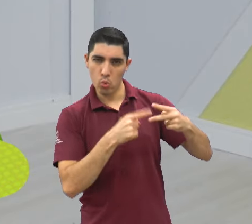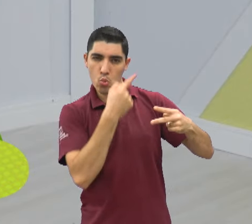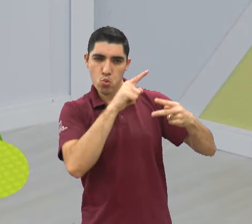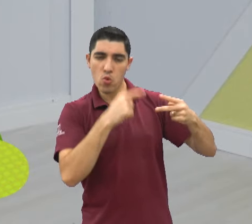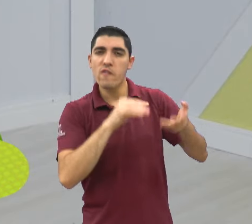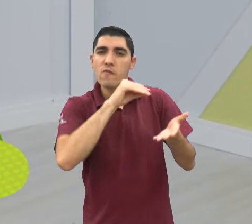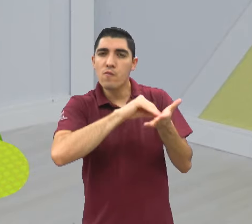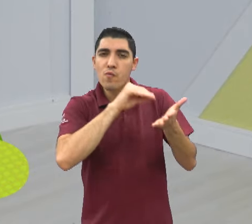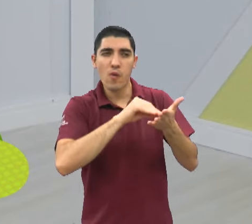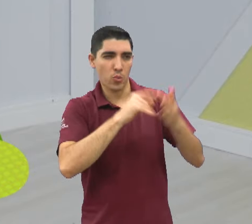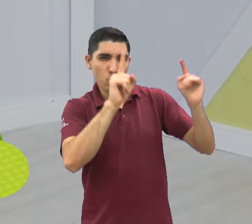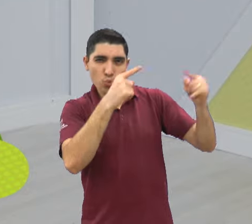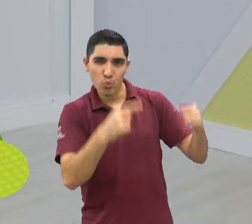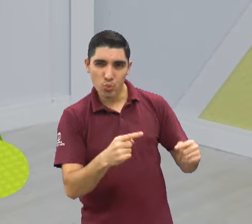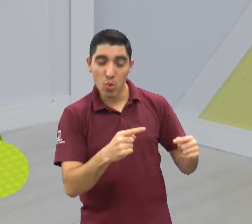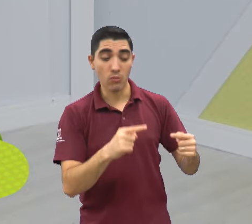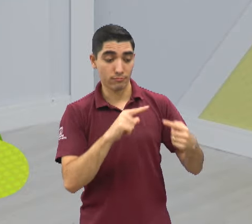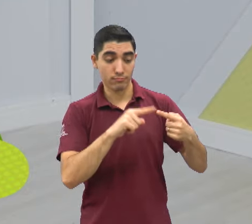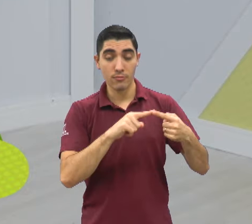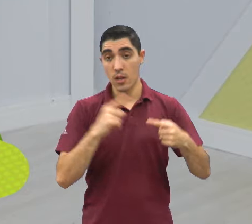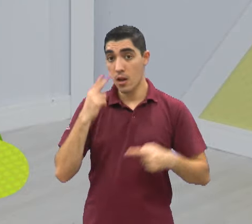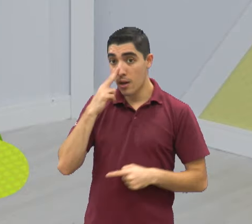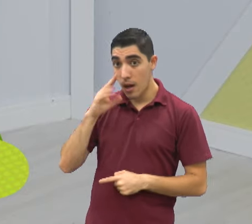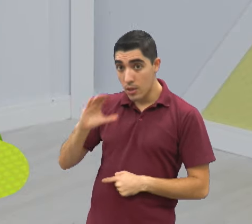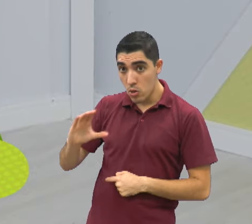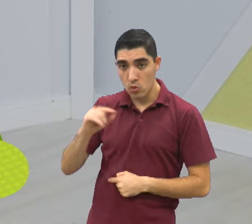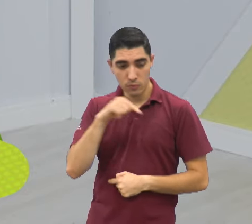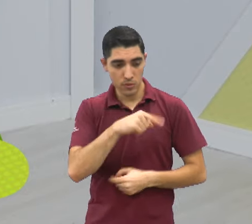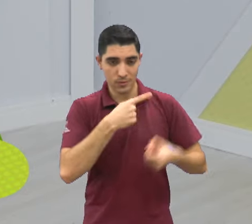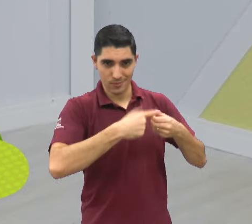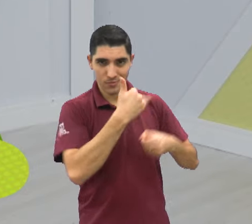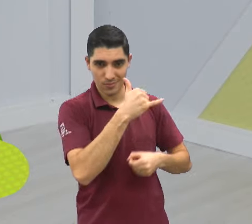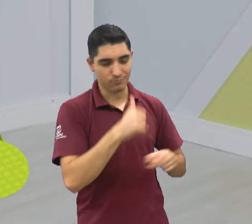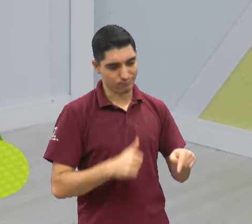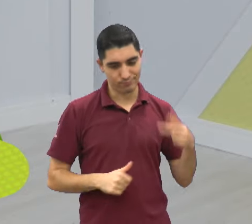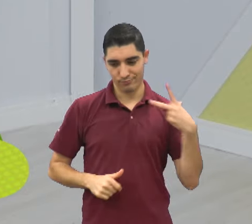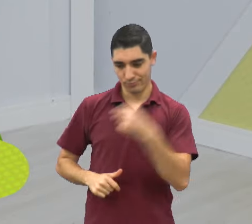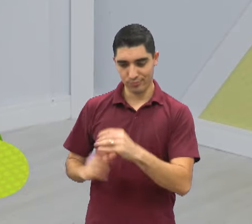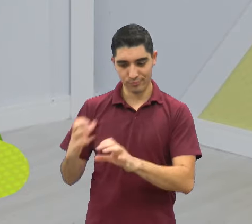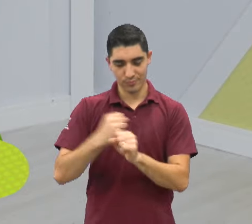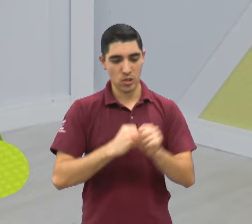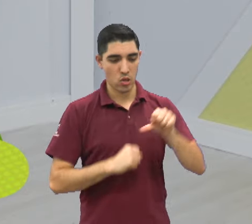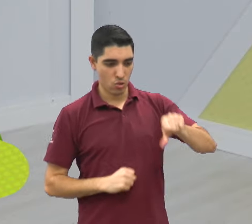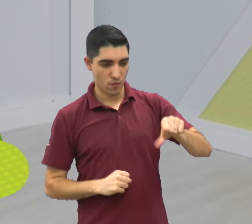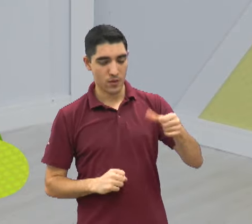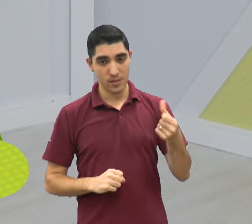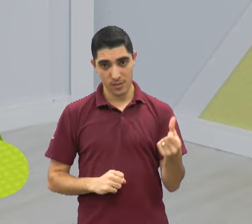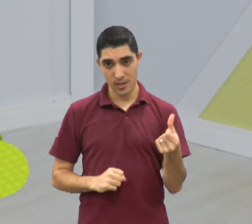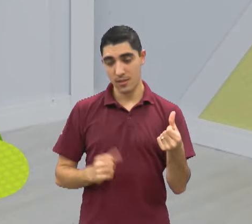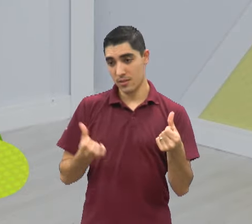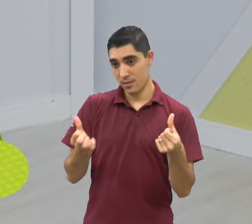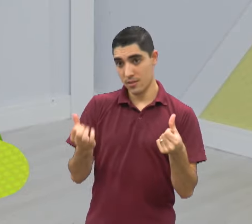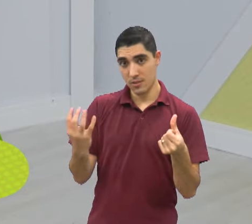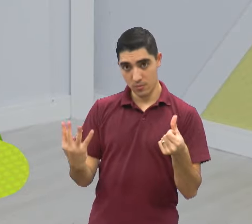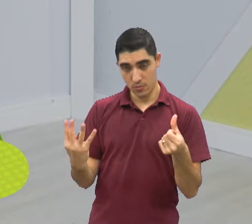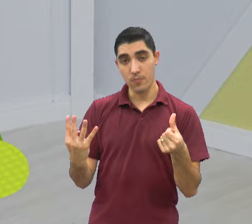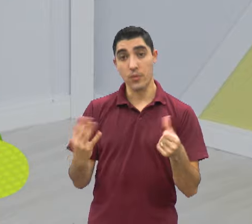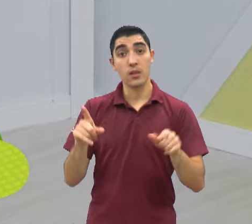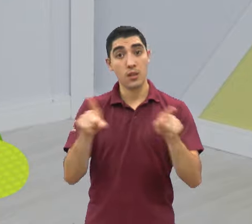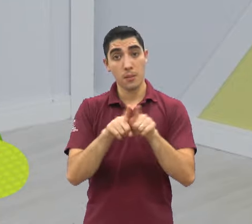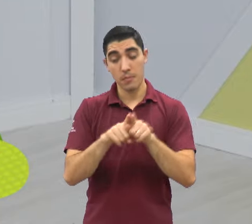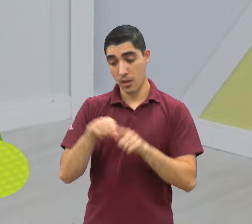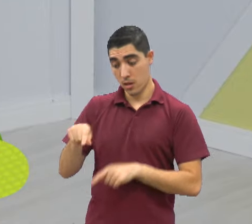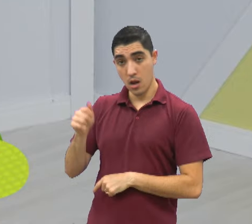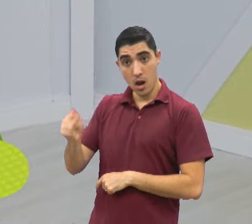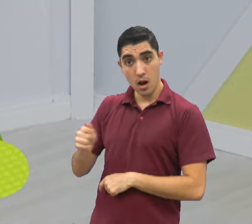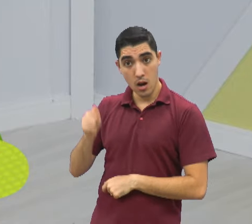neste final de semana entre Catanduva e Ituano, com vitória do Ituano por 96-64 e da vitória do Araraquara fora de casa